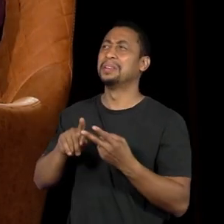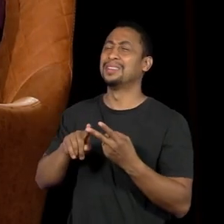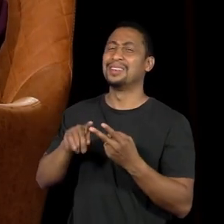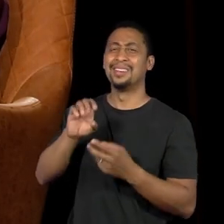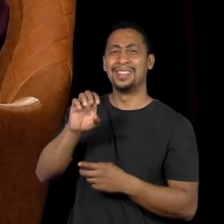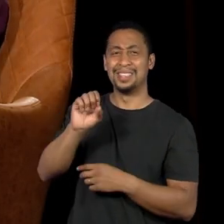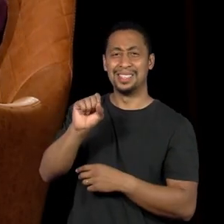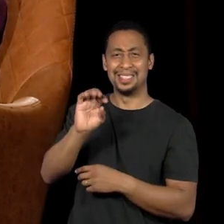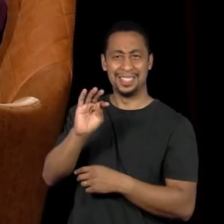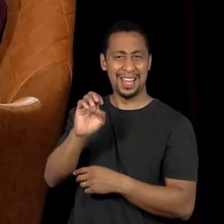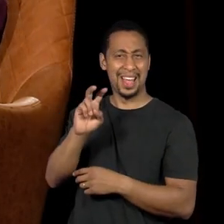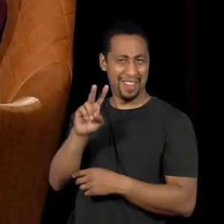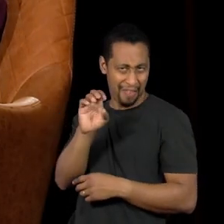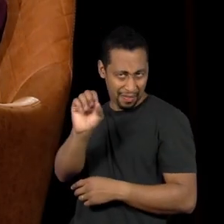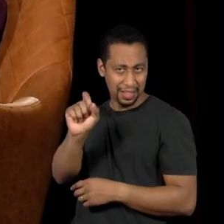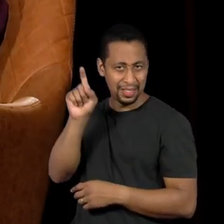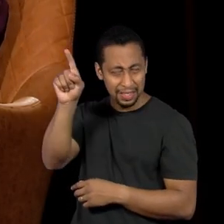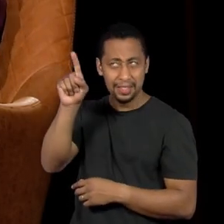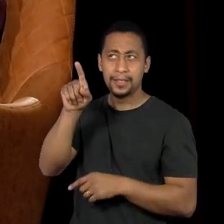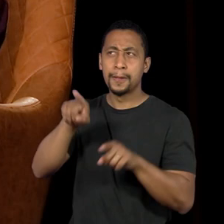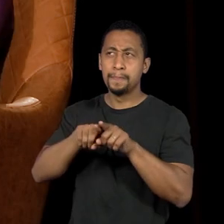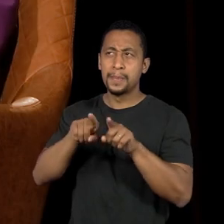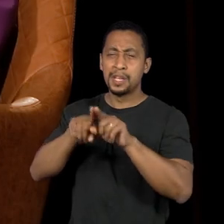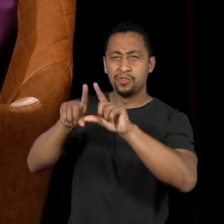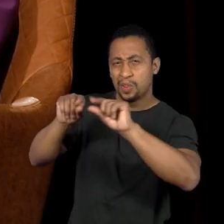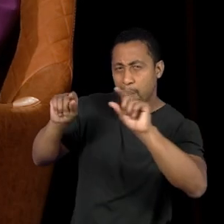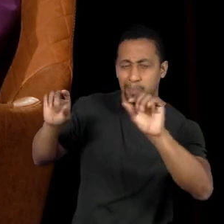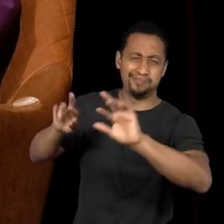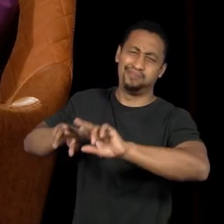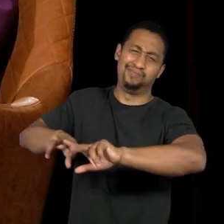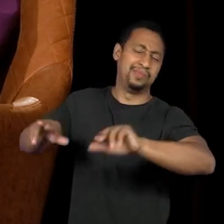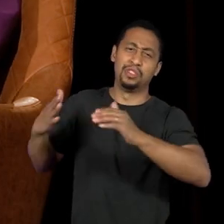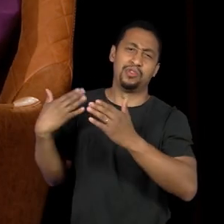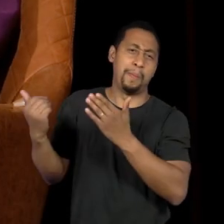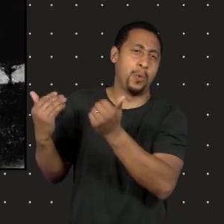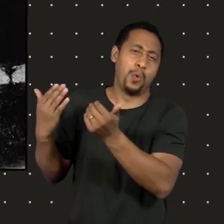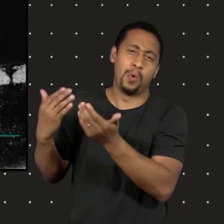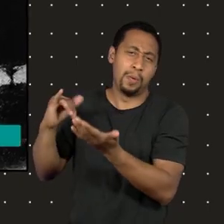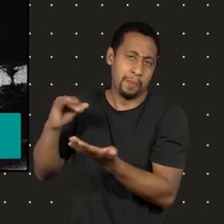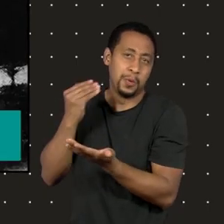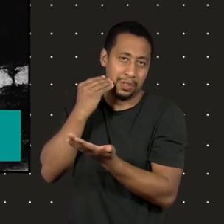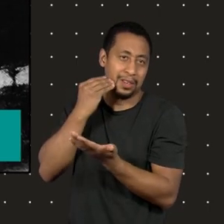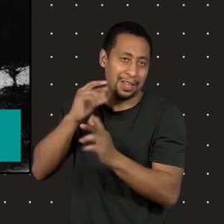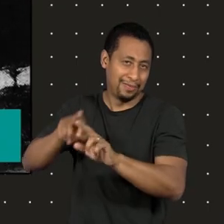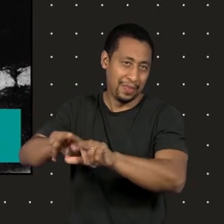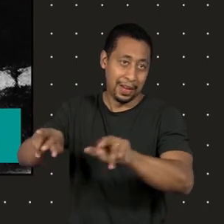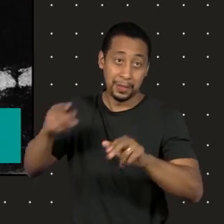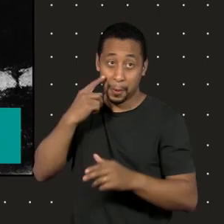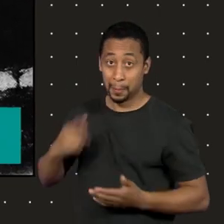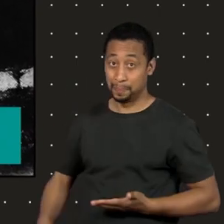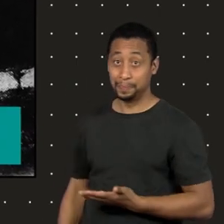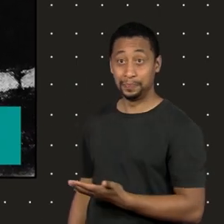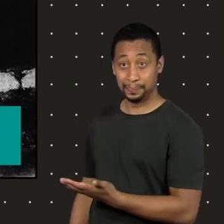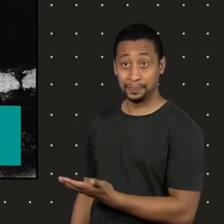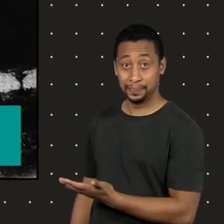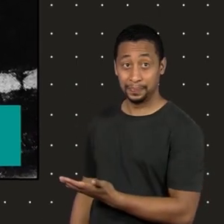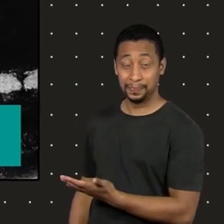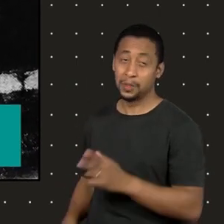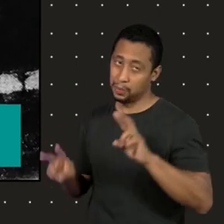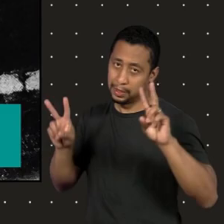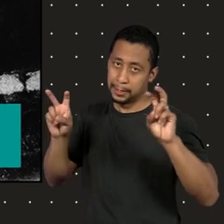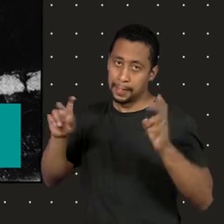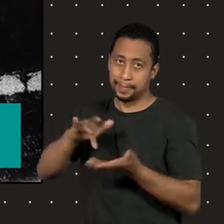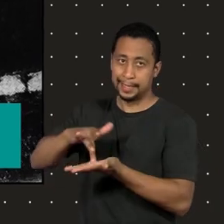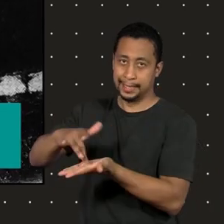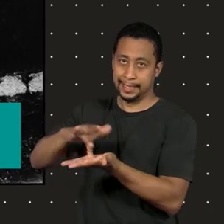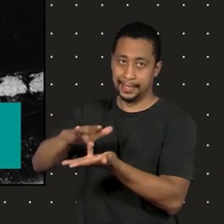a Ana Botafogo lançou várias outras. O Combate, do coreógrafo americano William Dollar,